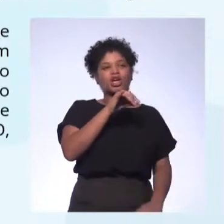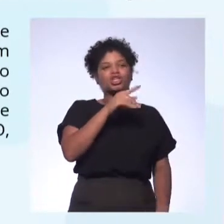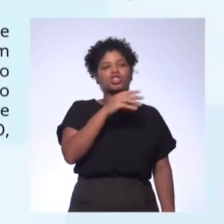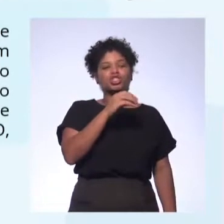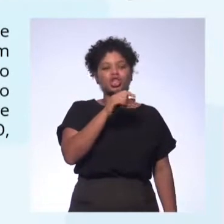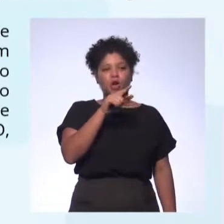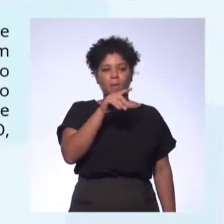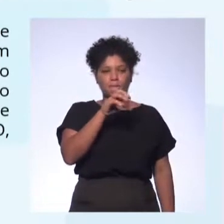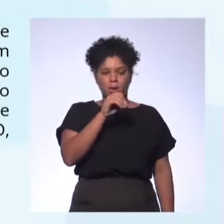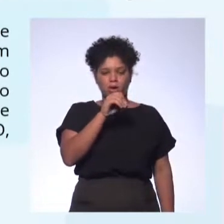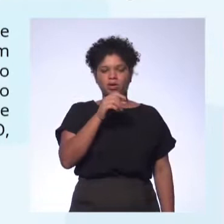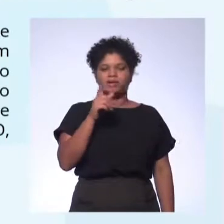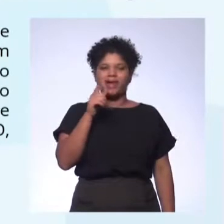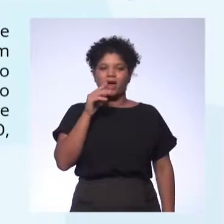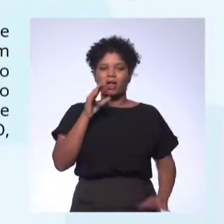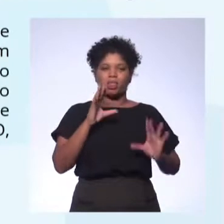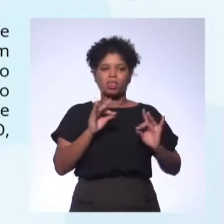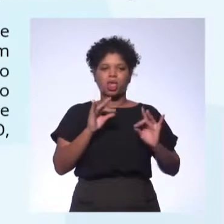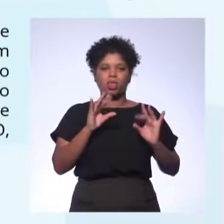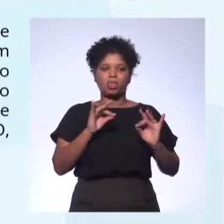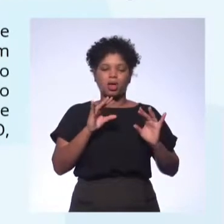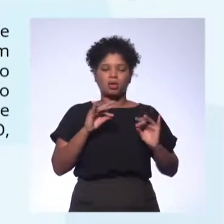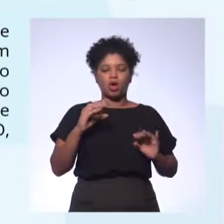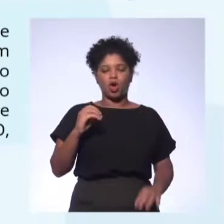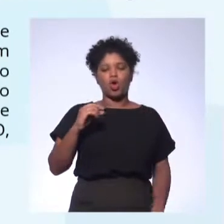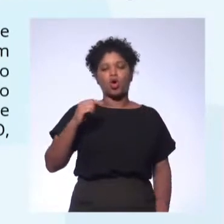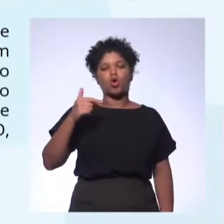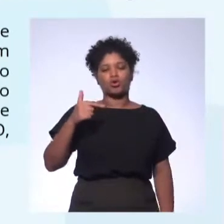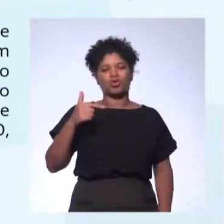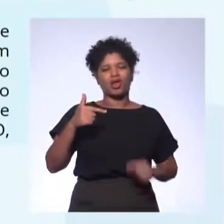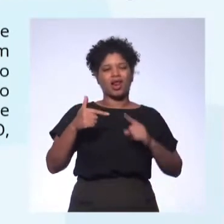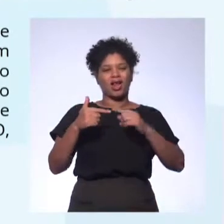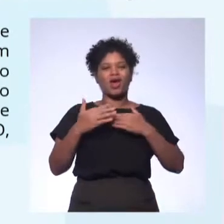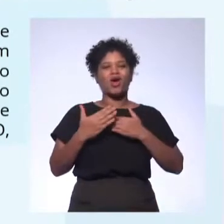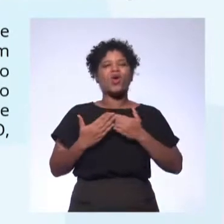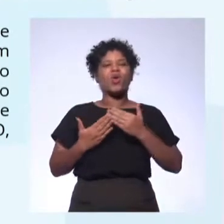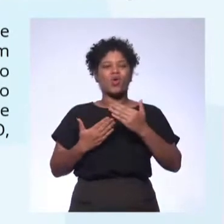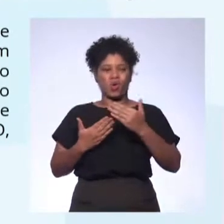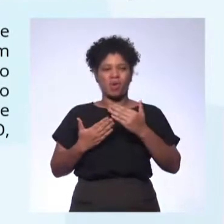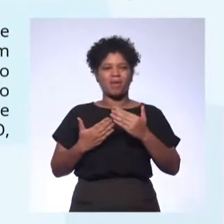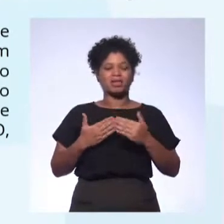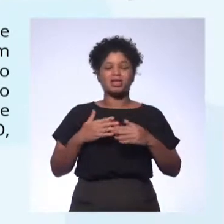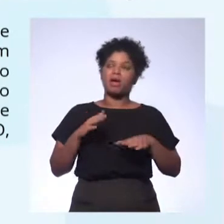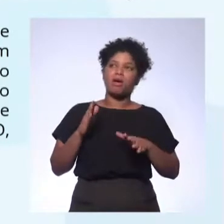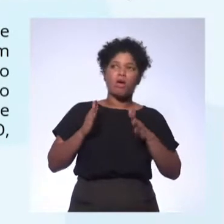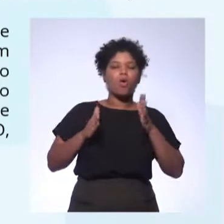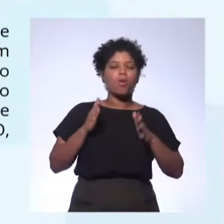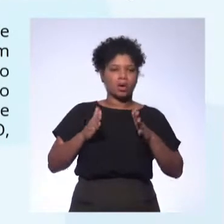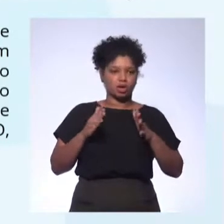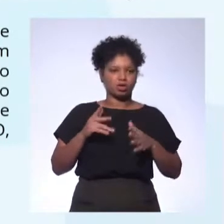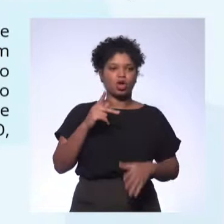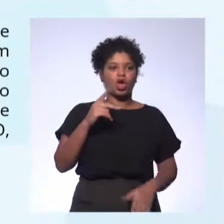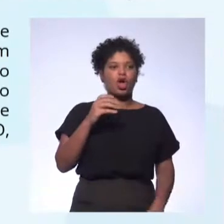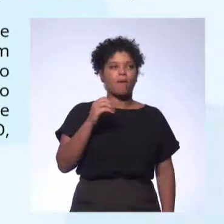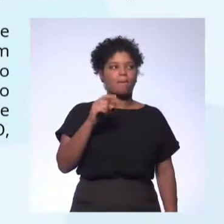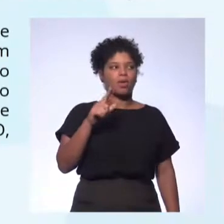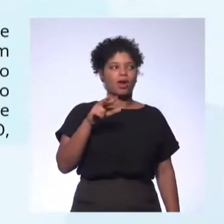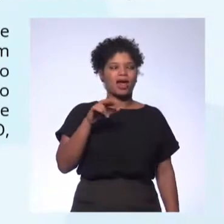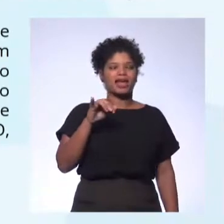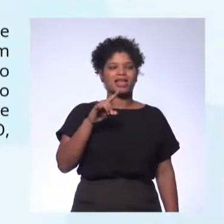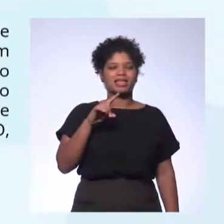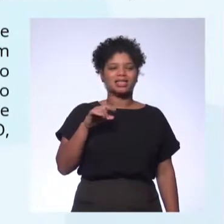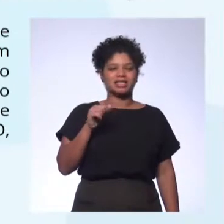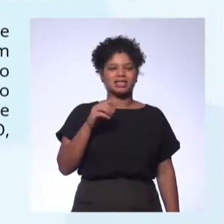como consequência as moléculas de O2 tornam-se momentaneamente polarizadas e